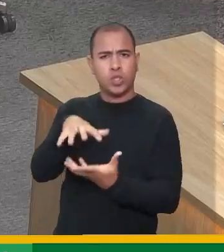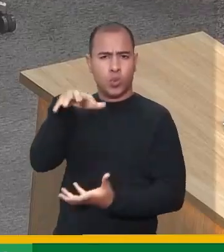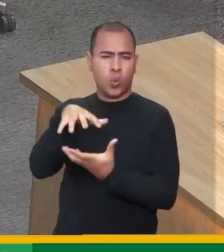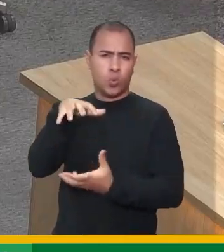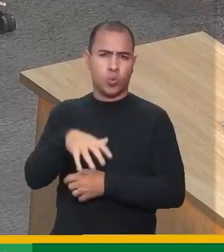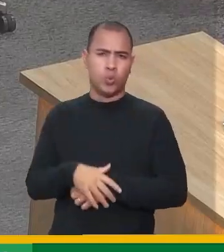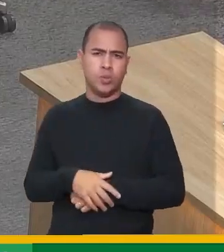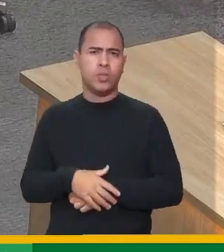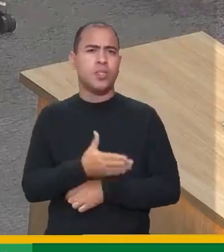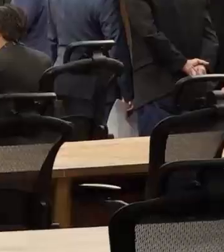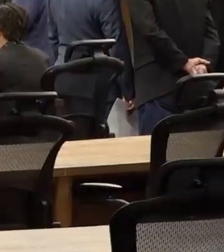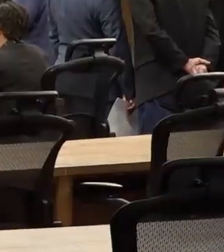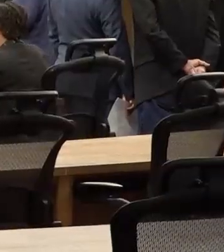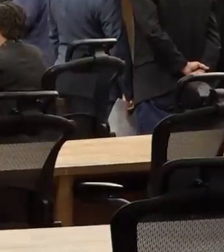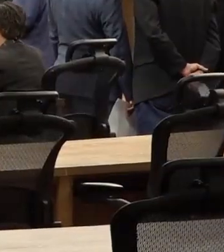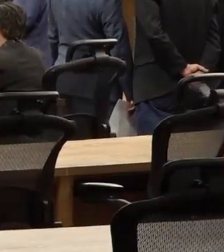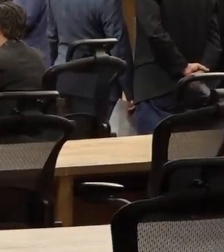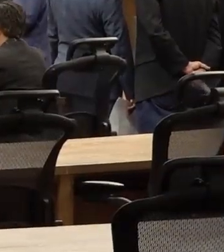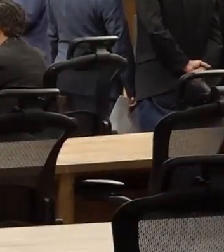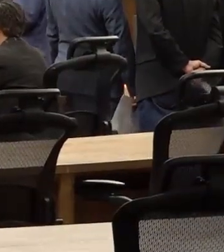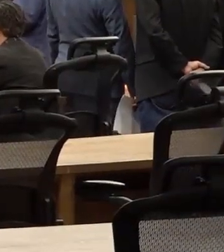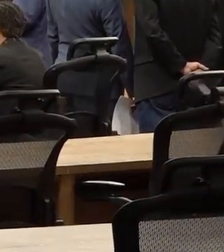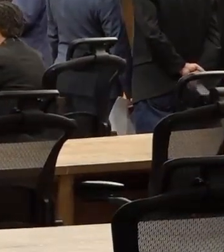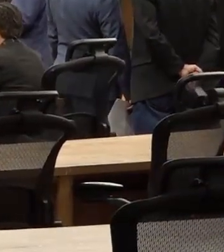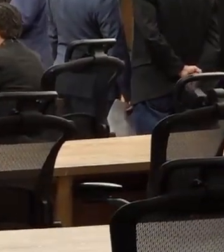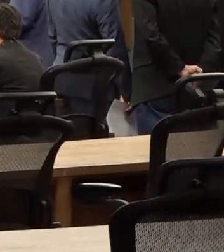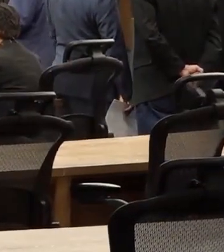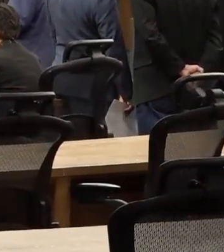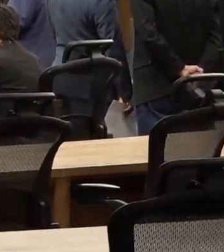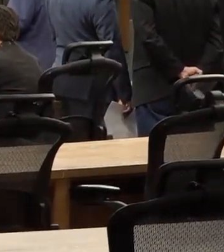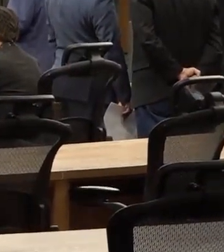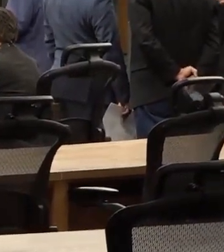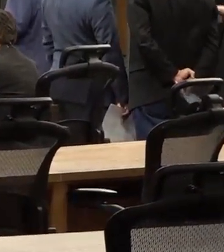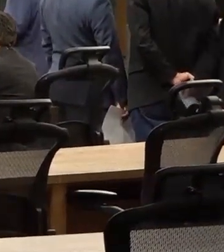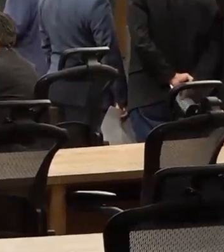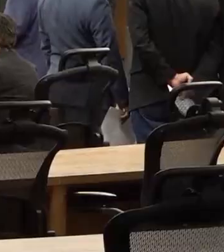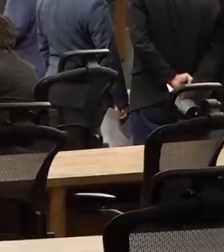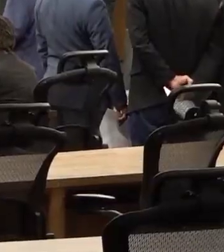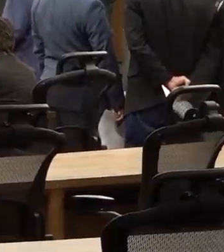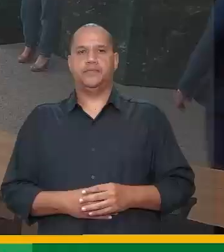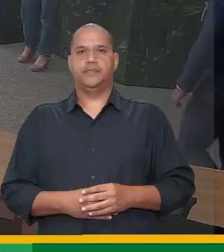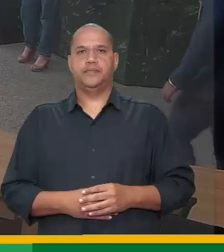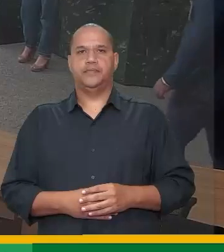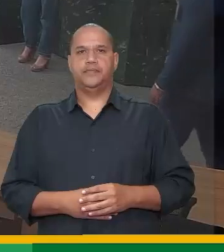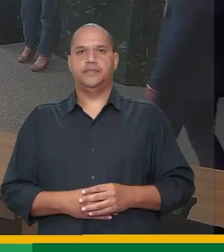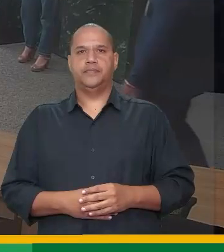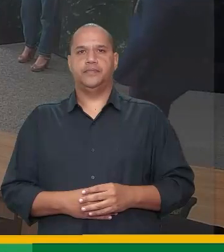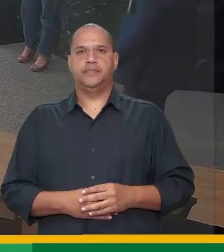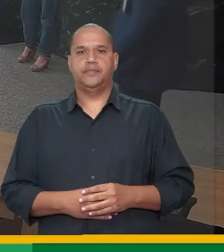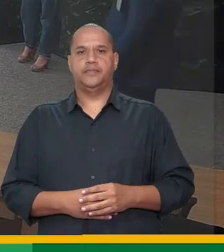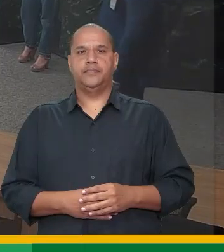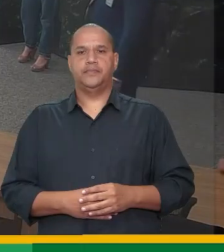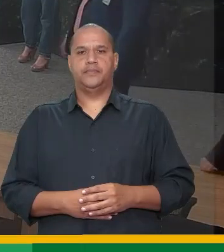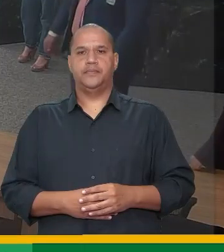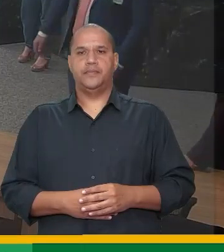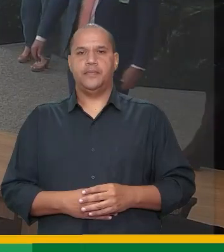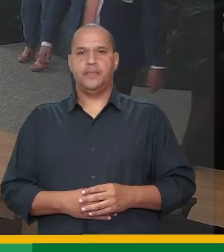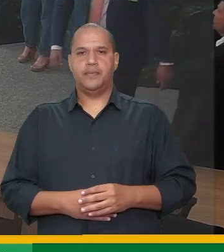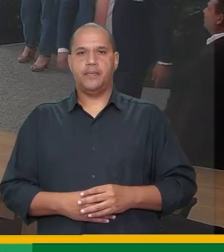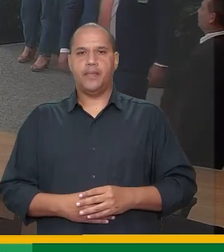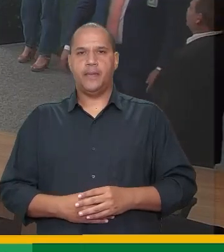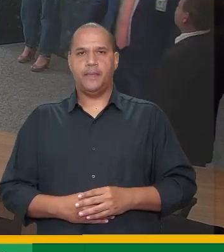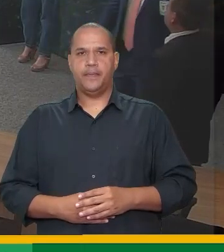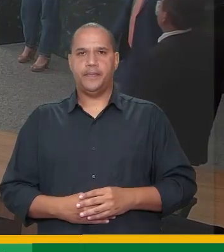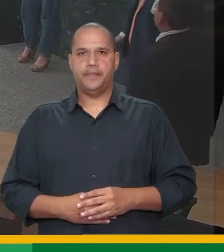urgentemente o requerimento já na ordem do dia recebeu aval definitivo da Lego o projeto de lei de autoria do